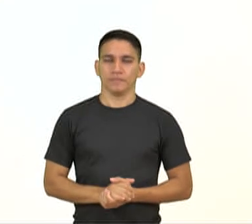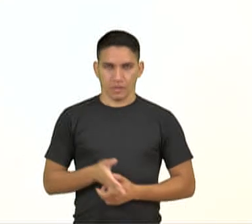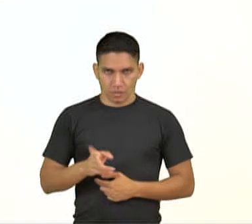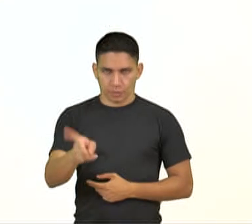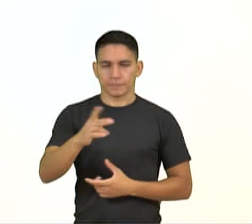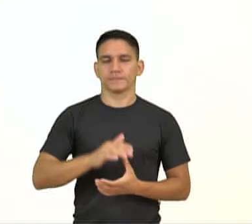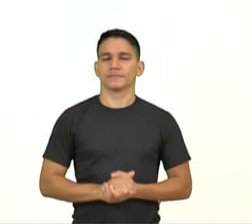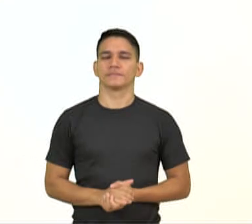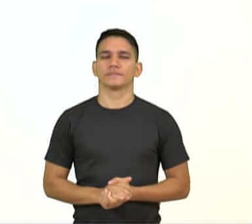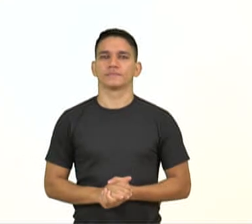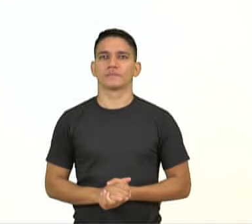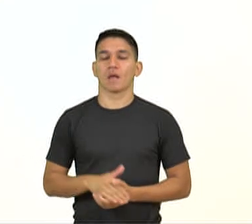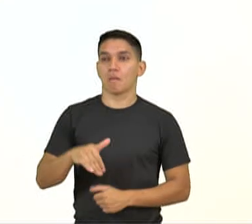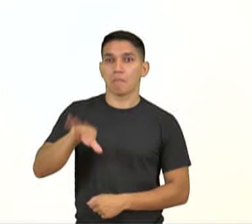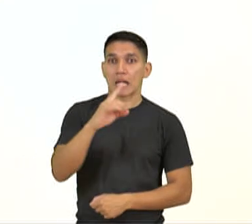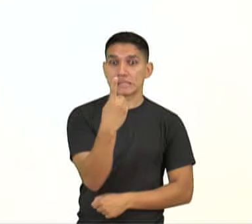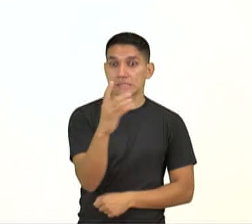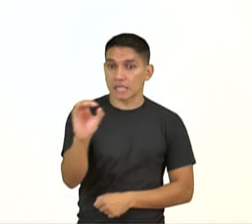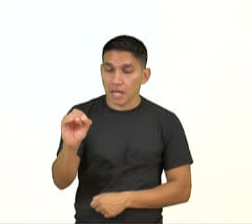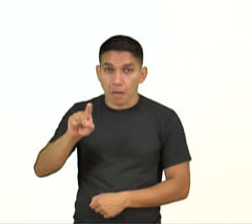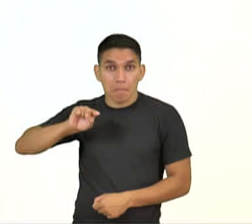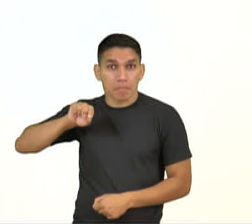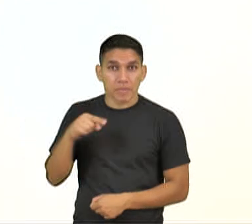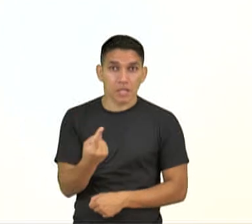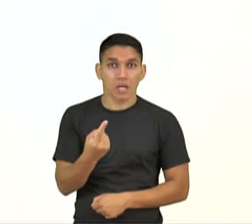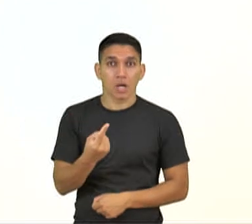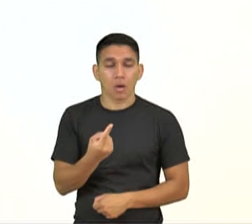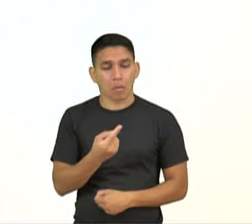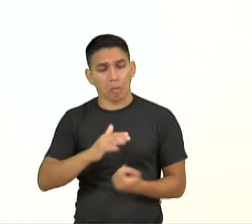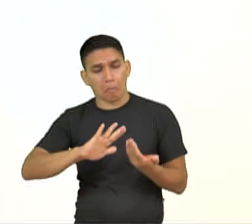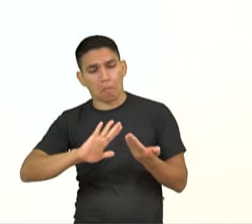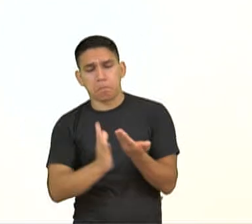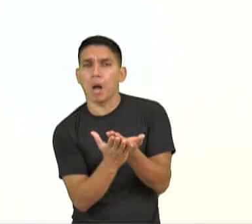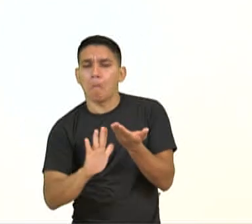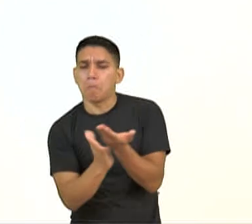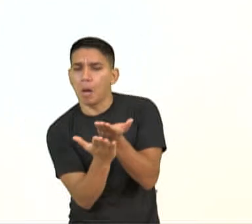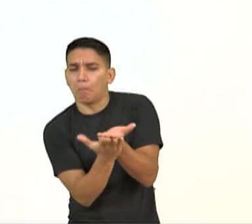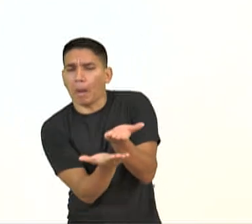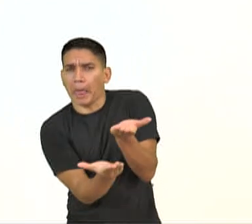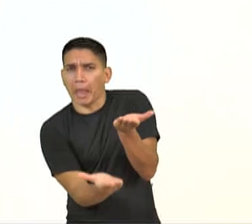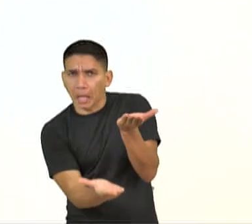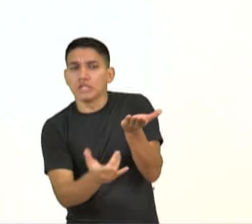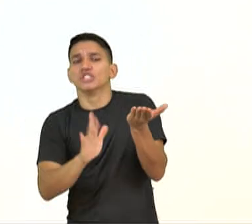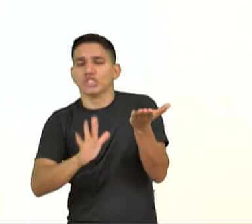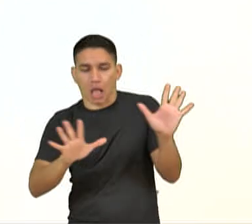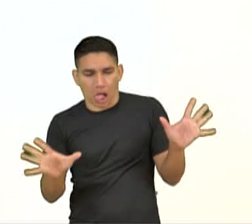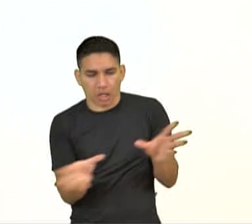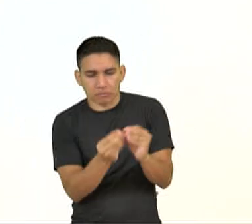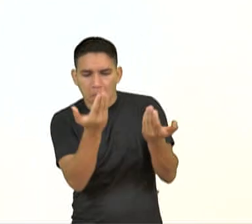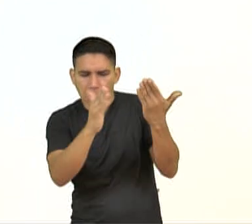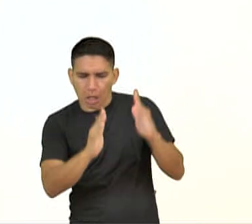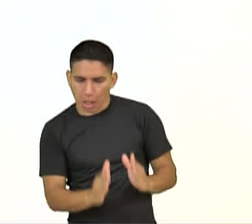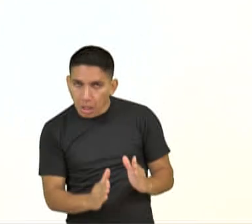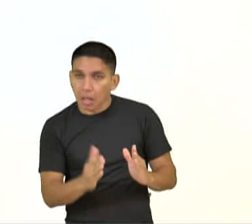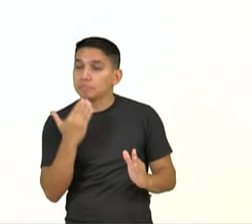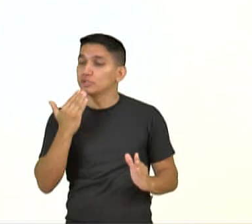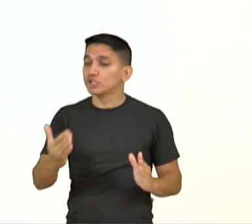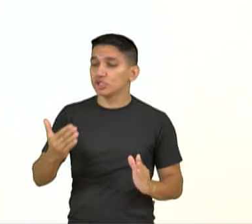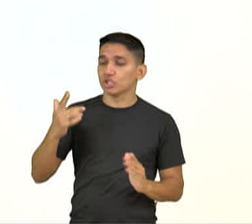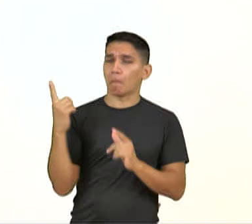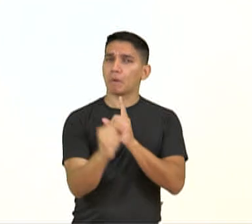continuar. Mais de 100 mil processos de refúgio tiveram análise concluída pelo Comitê Nacional para os Refugiados,